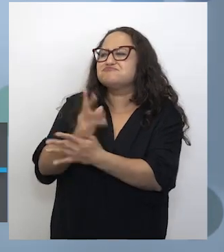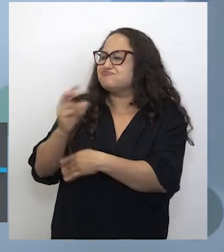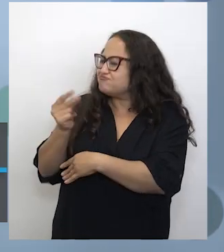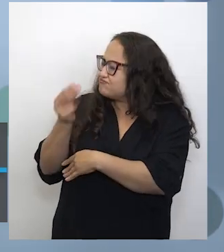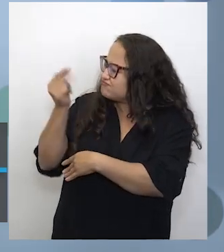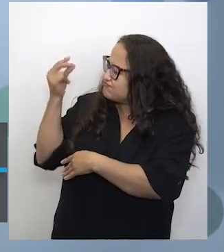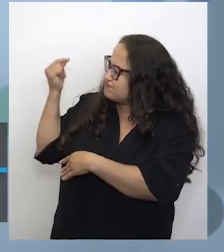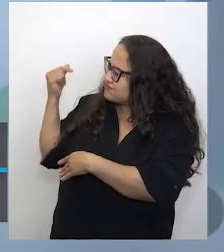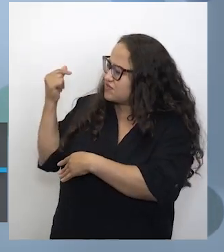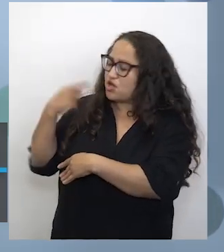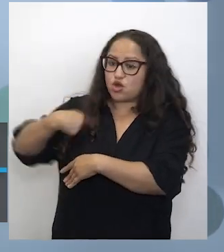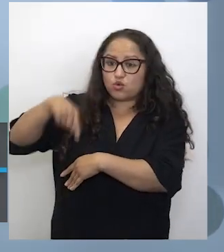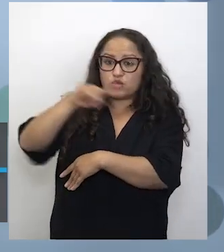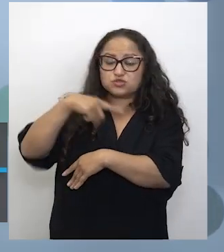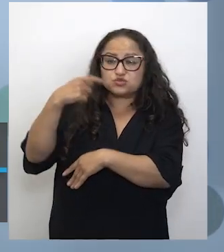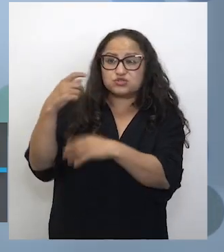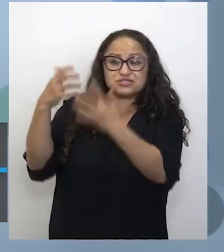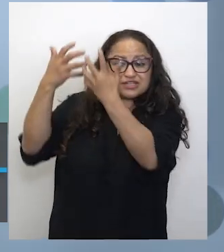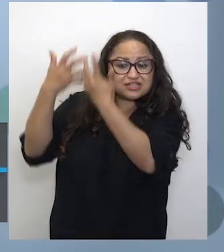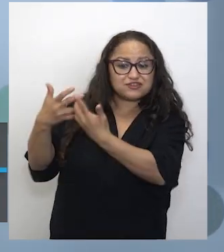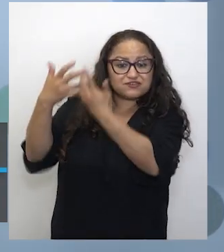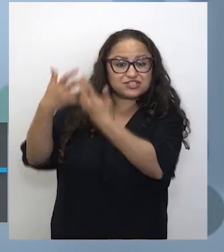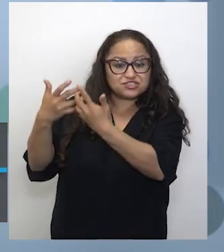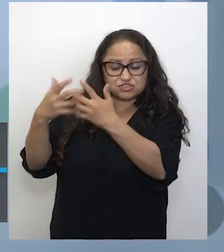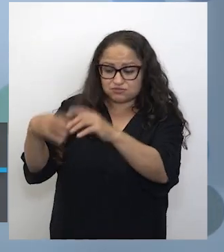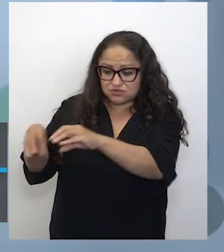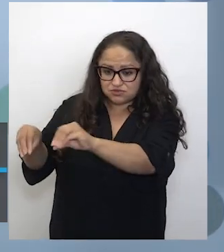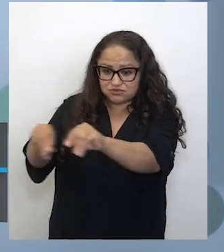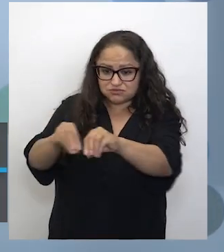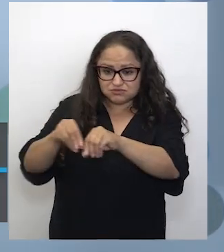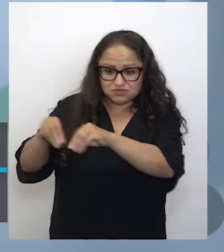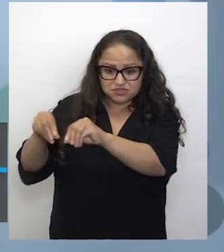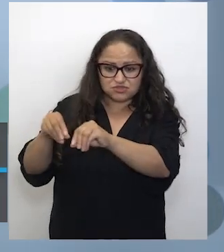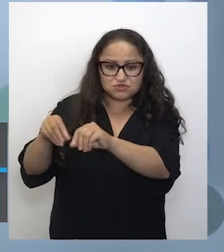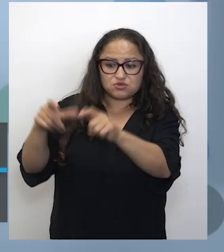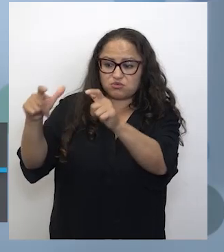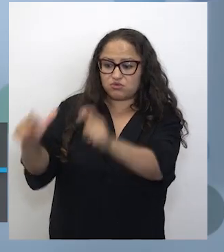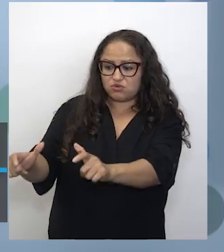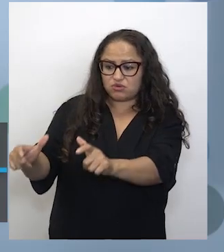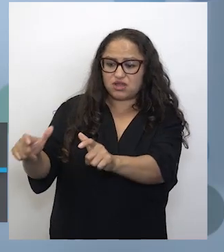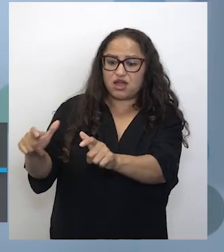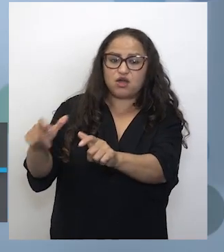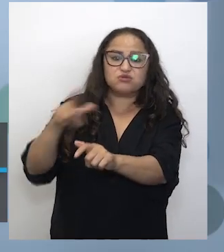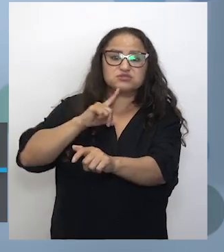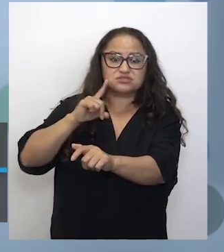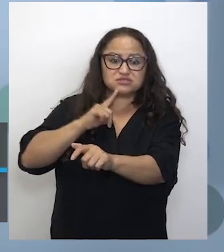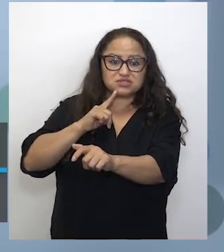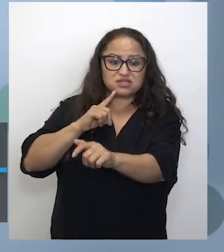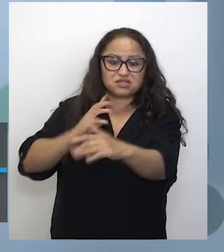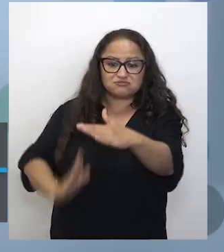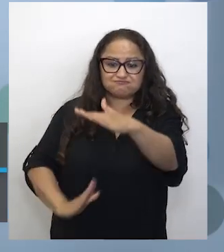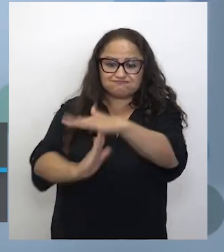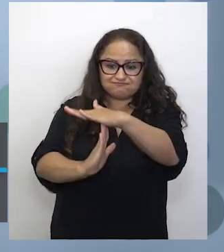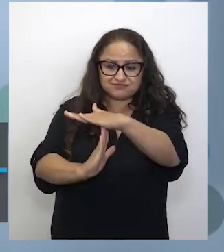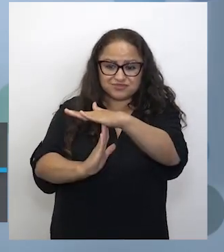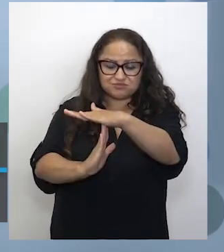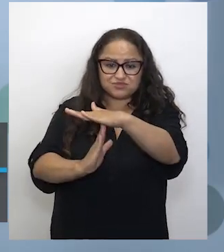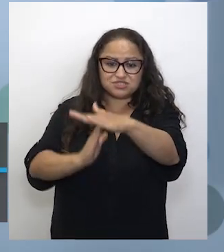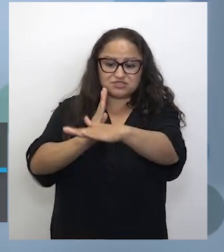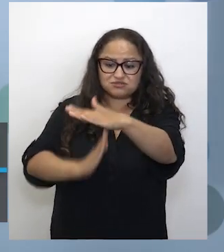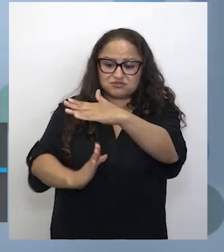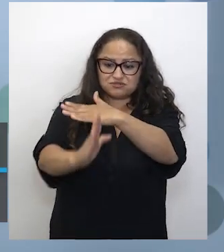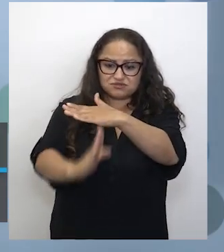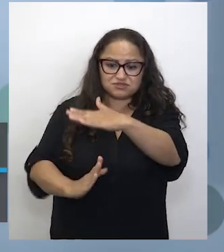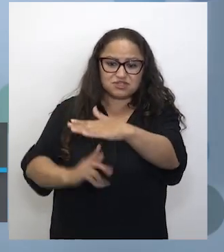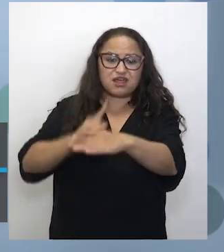né, refletimos sobre território, sobre local, sobre lugar, sobre limites e fronteiras, esse